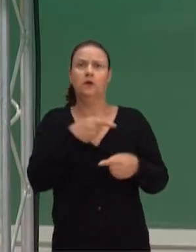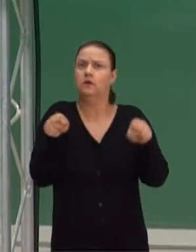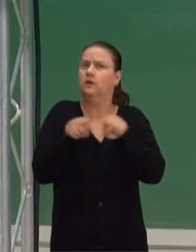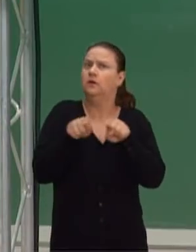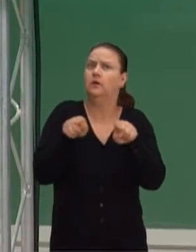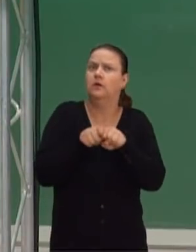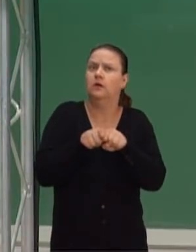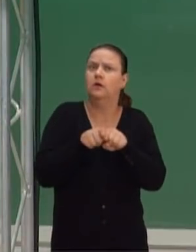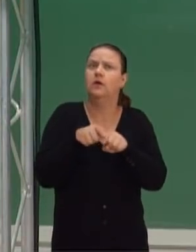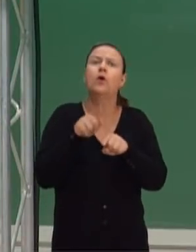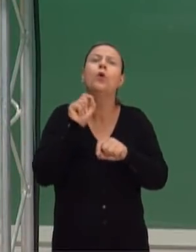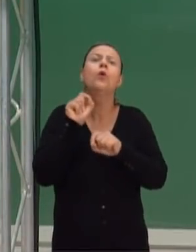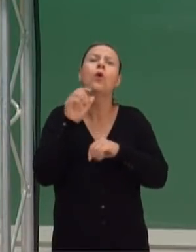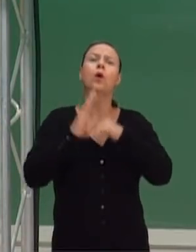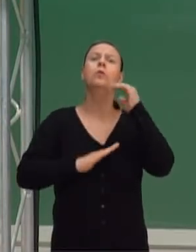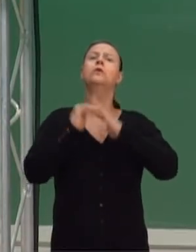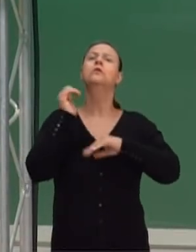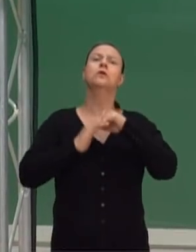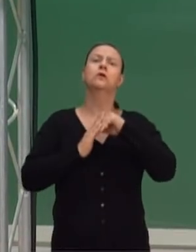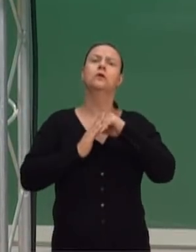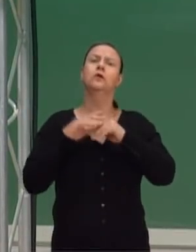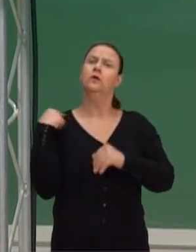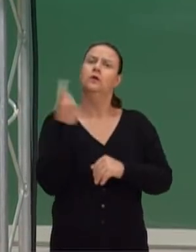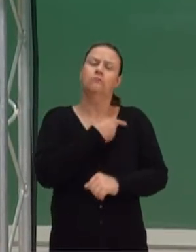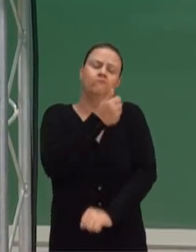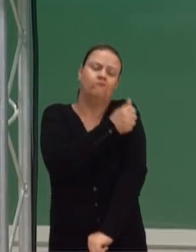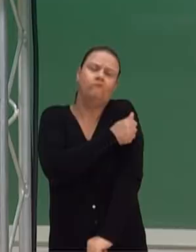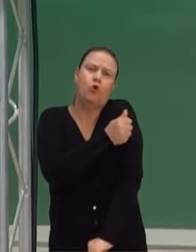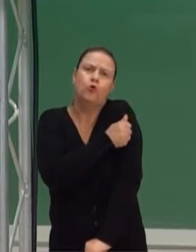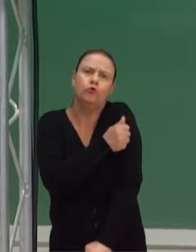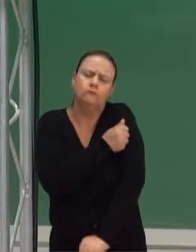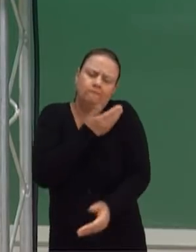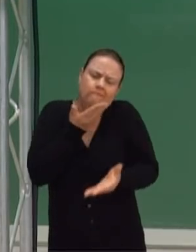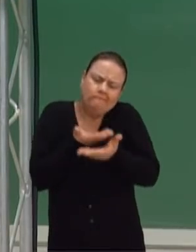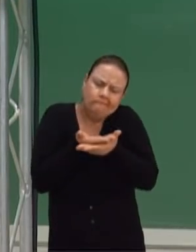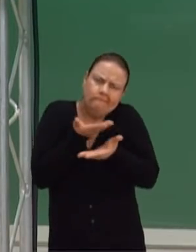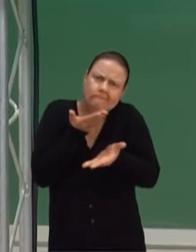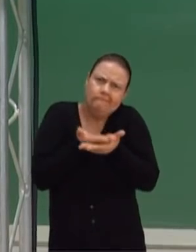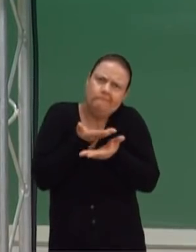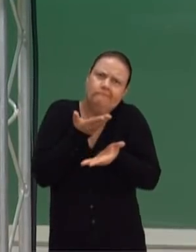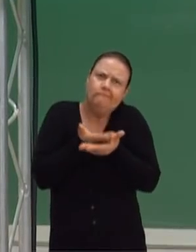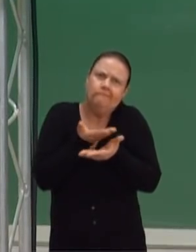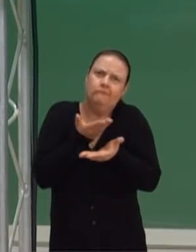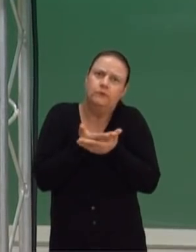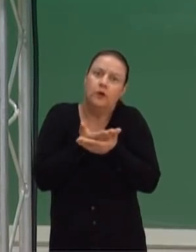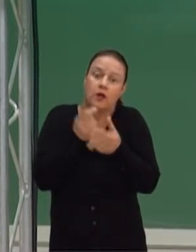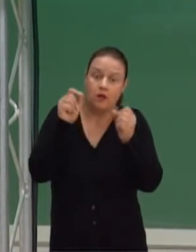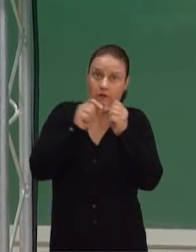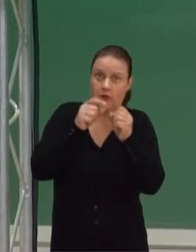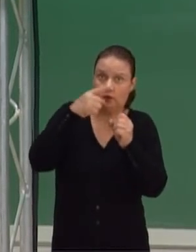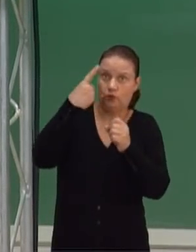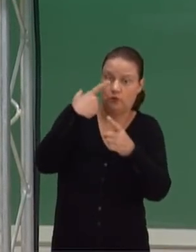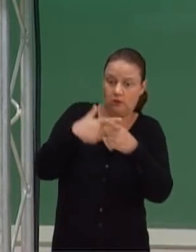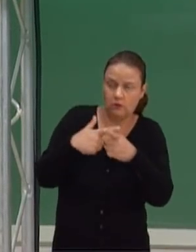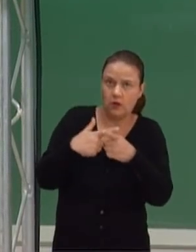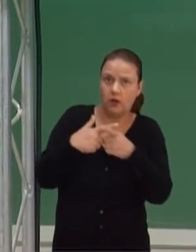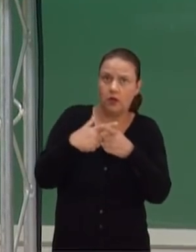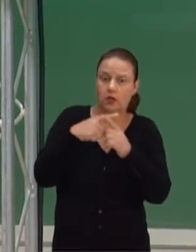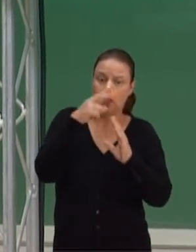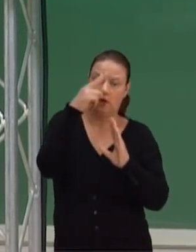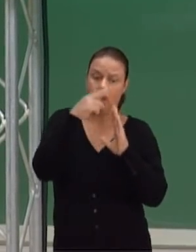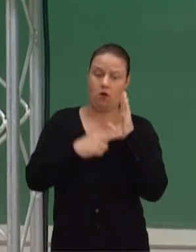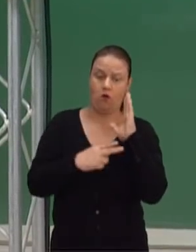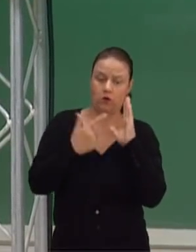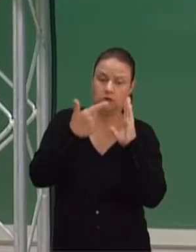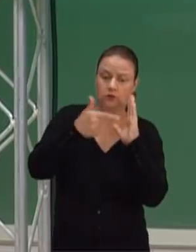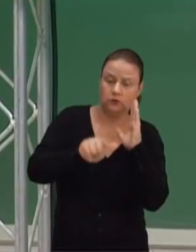somos estudantes. Nós temos que revisar o nosso trabalho. Revisar para entregar logo para a professora?